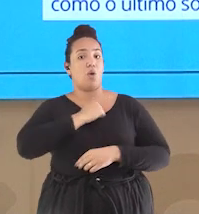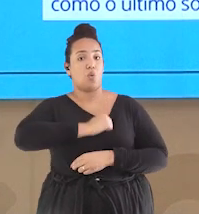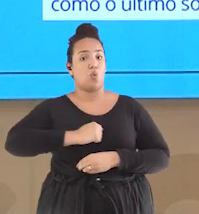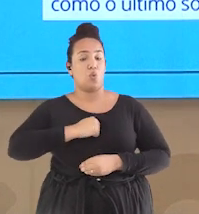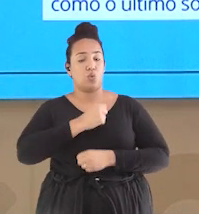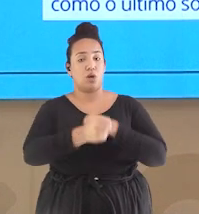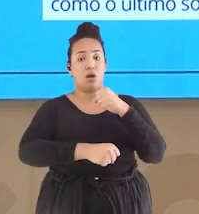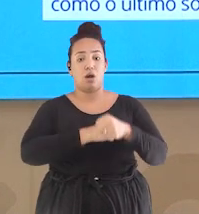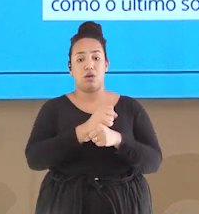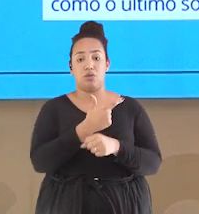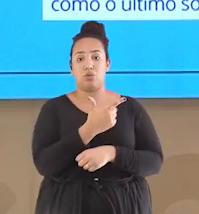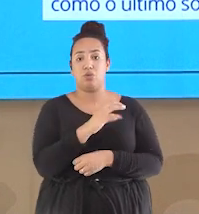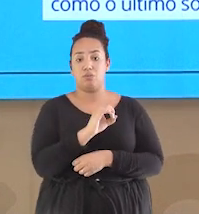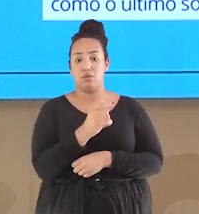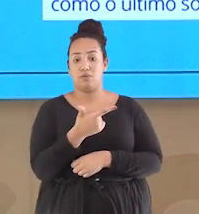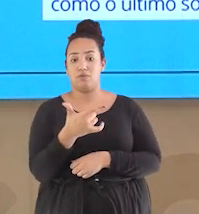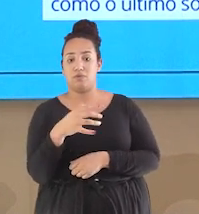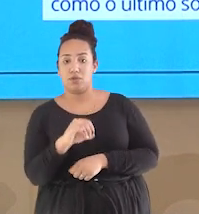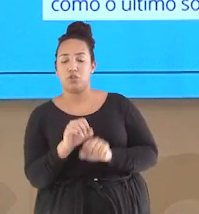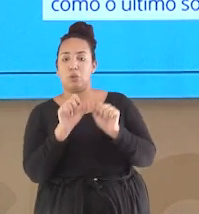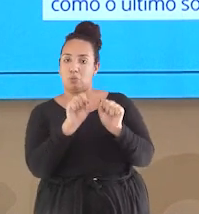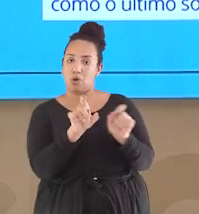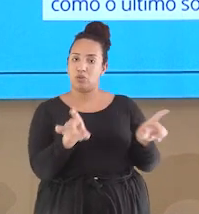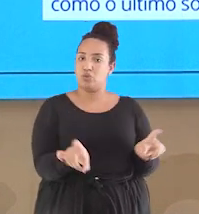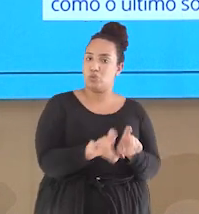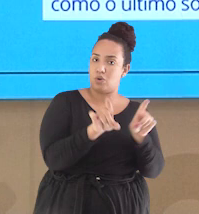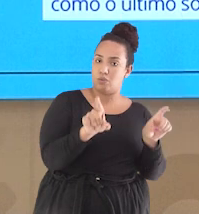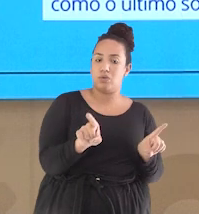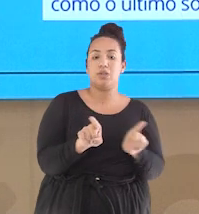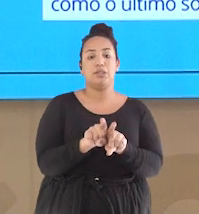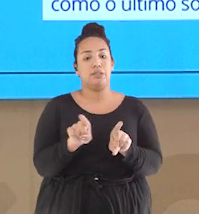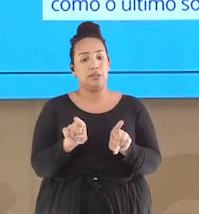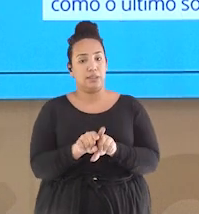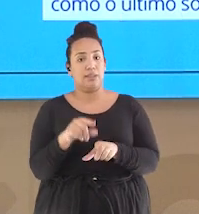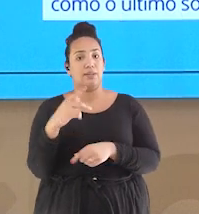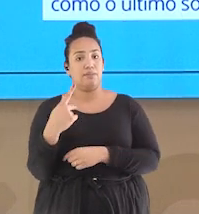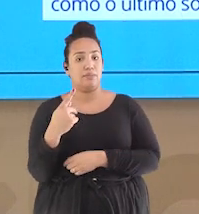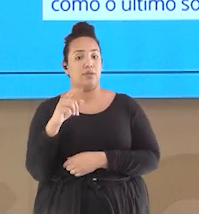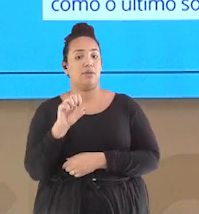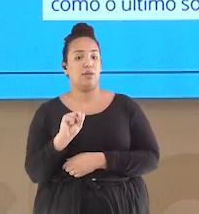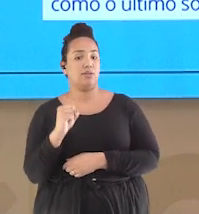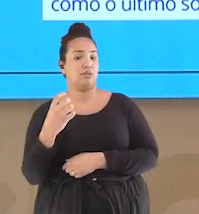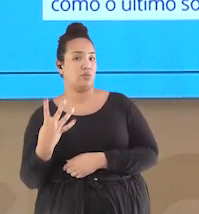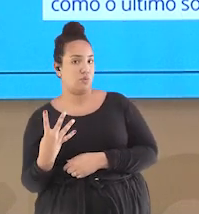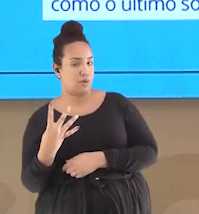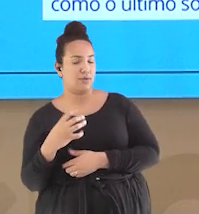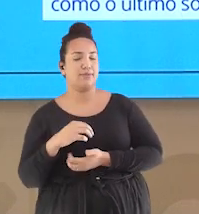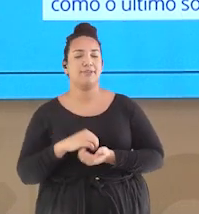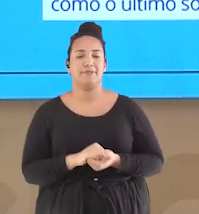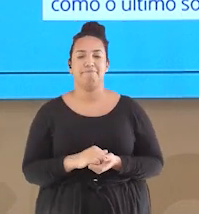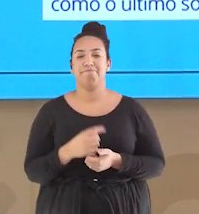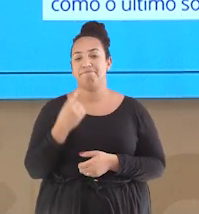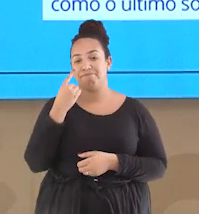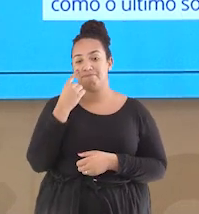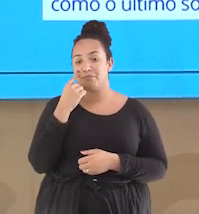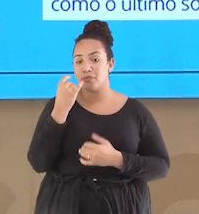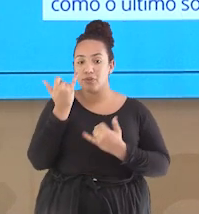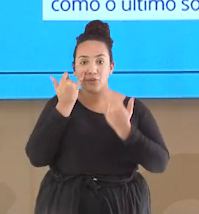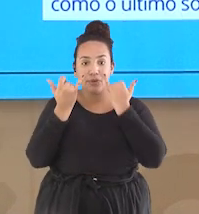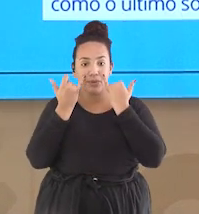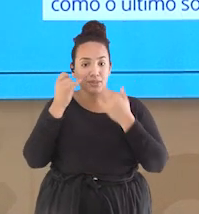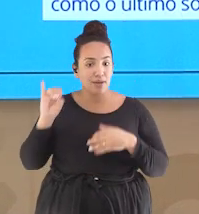para computadores e o videogame PlayStation 4, também conhecido como PS4. Viram como essas informações aparecem